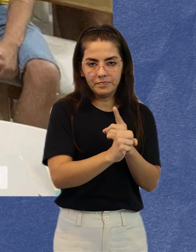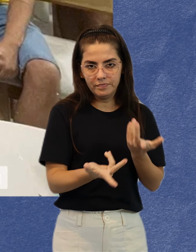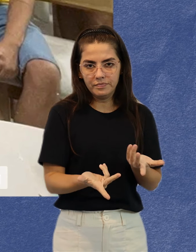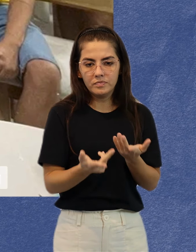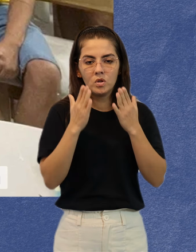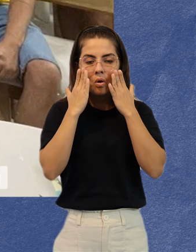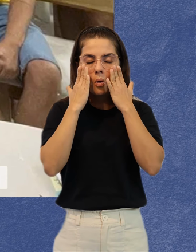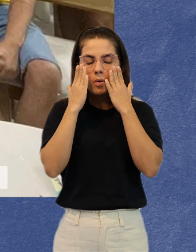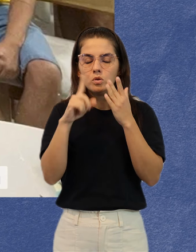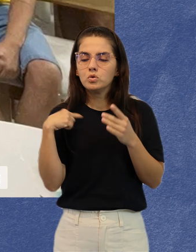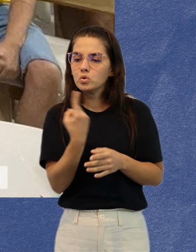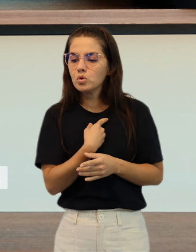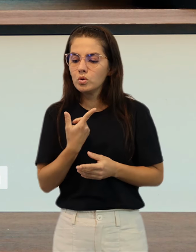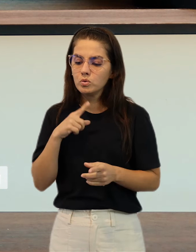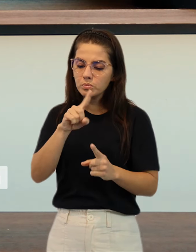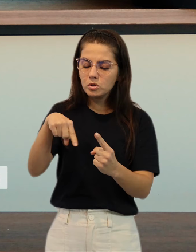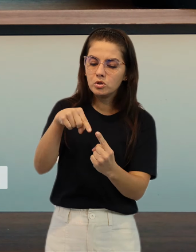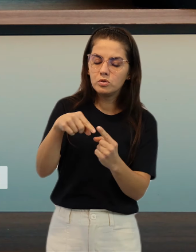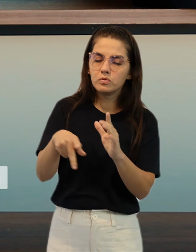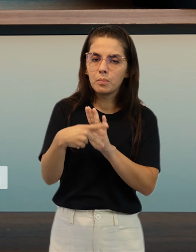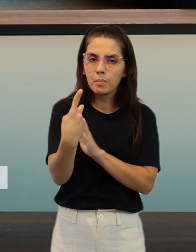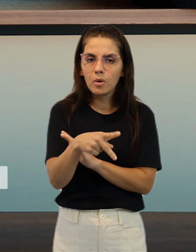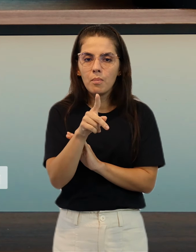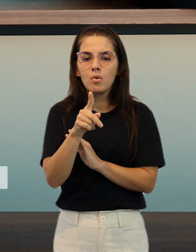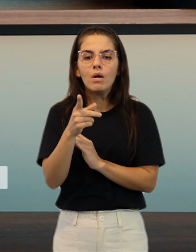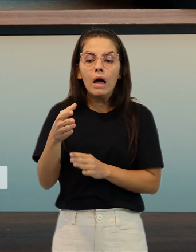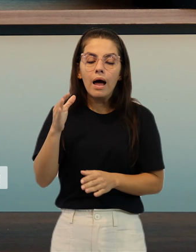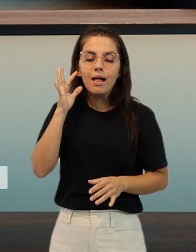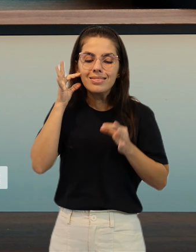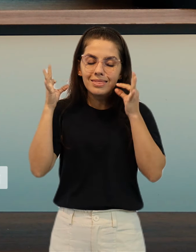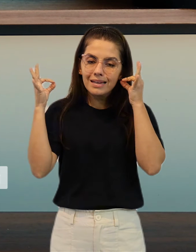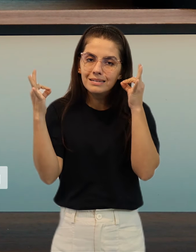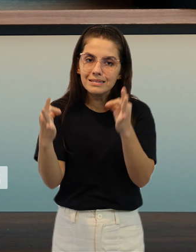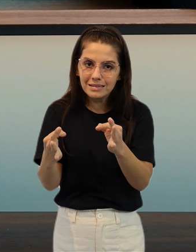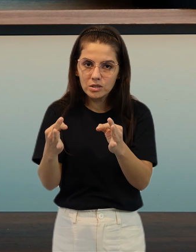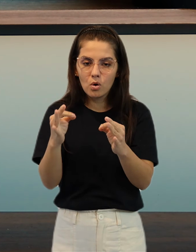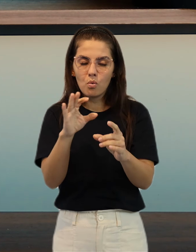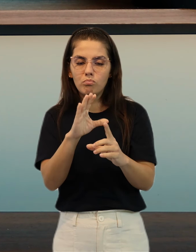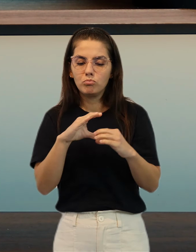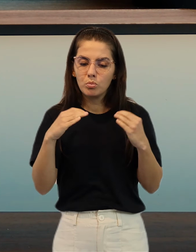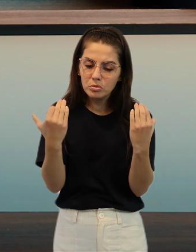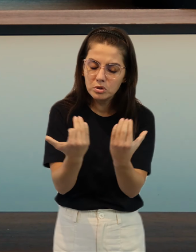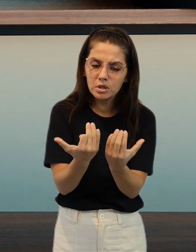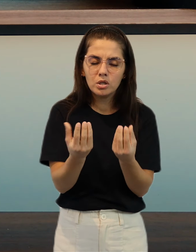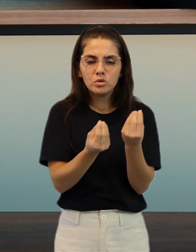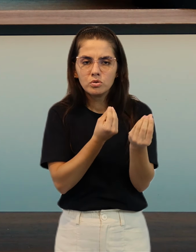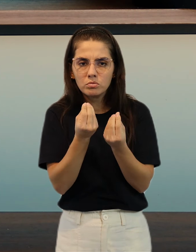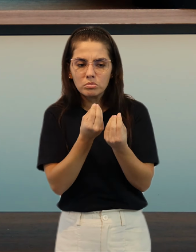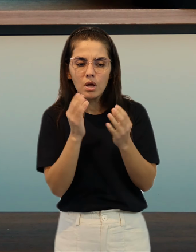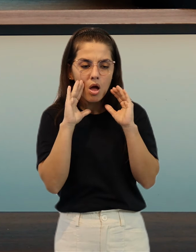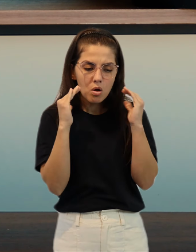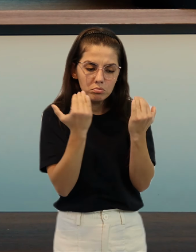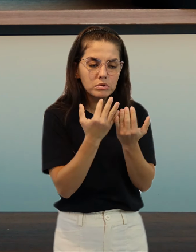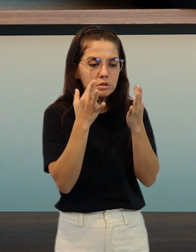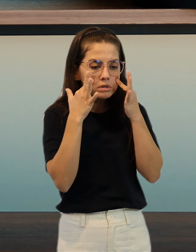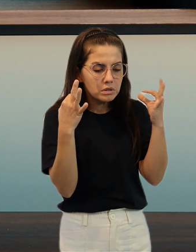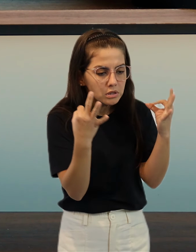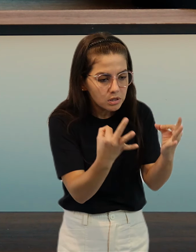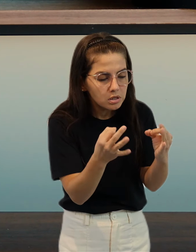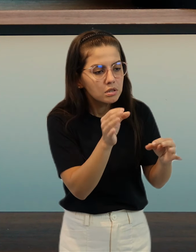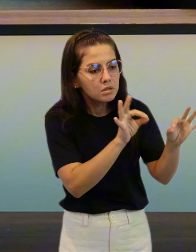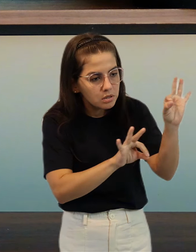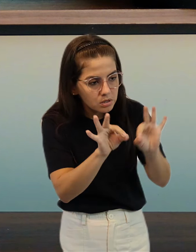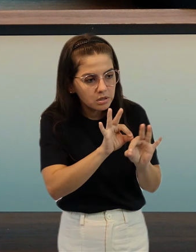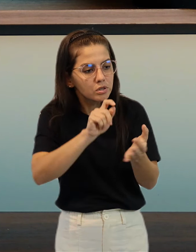Hoje o nosso objetivo central é escutar as comunidades e a partir dessa escutativa a gente incidir nas políticas públicas,